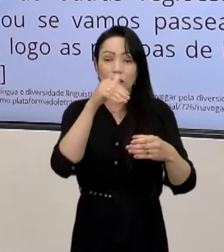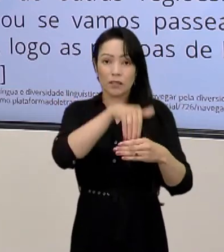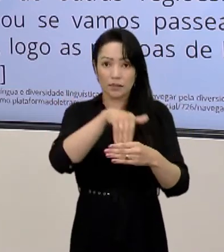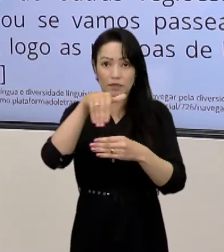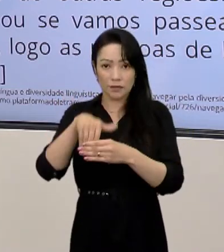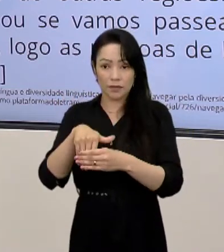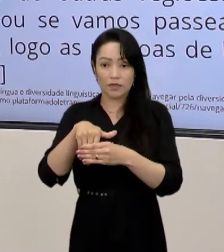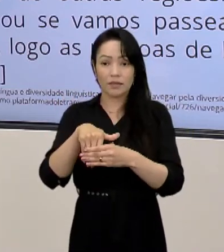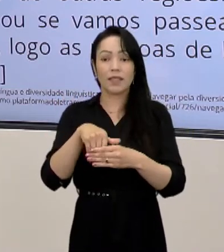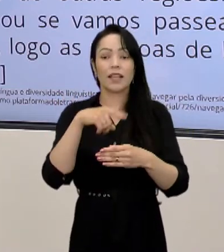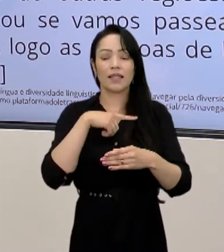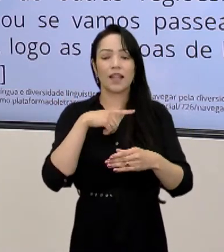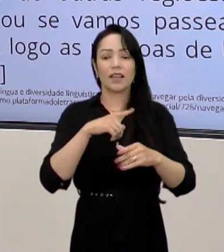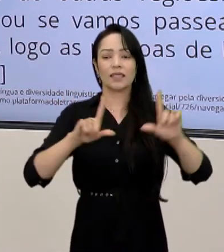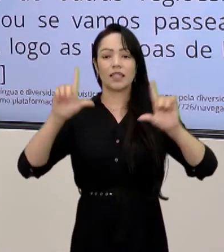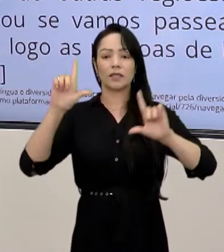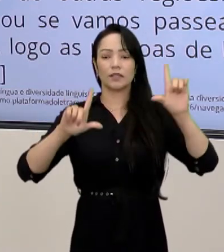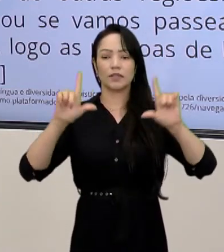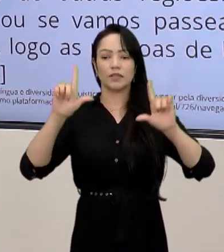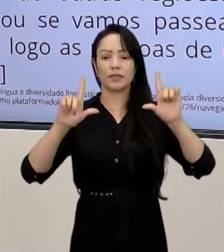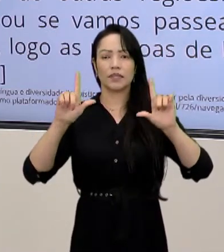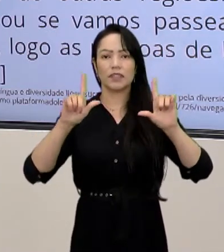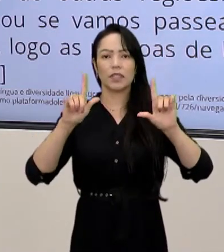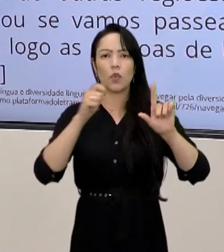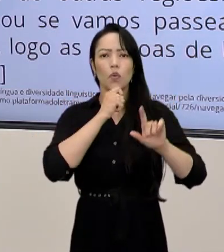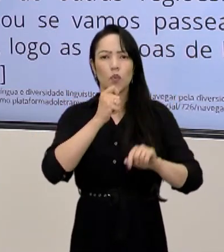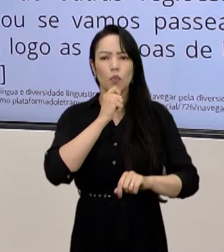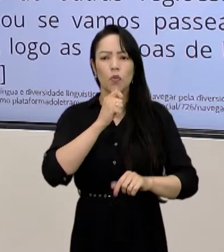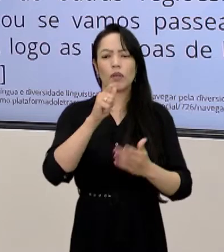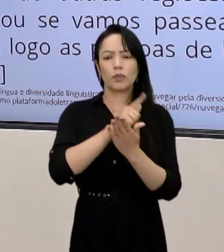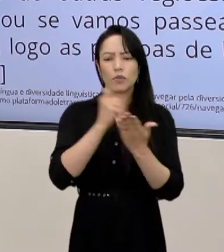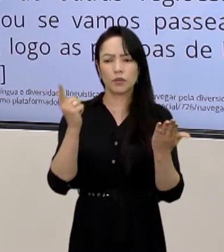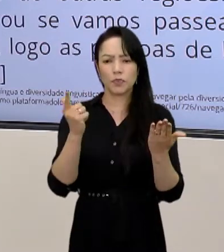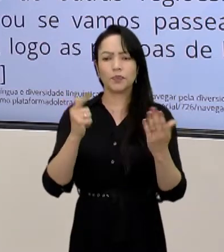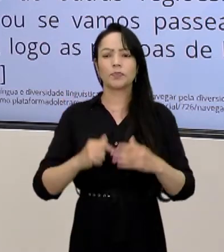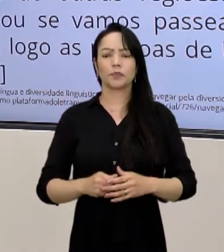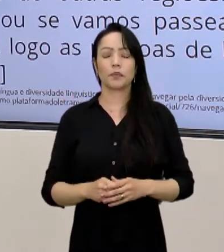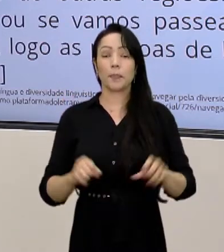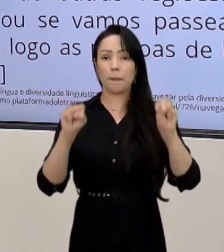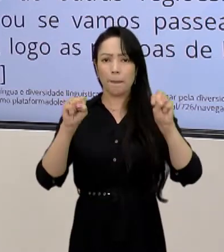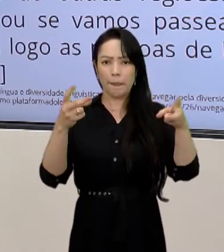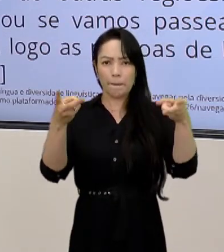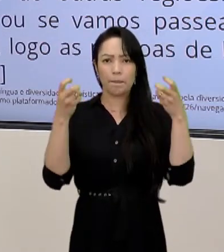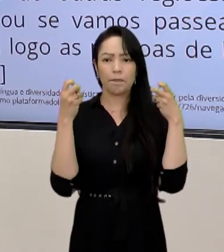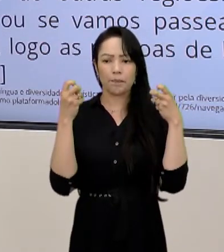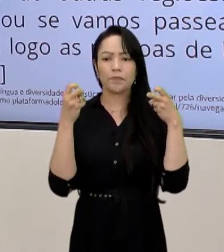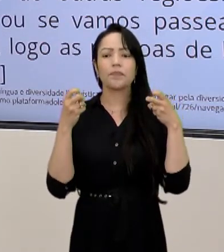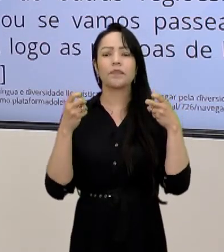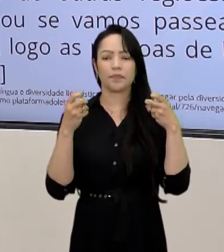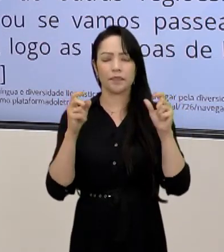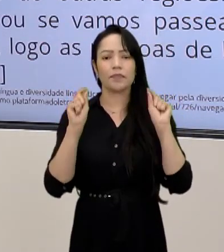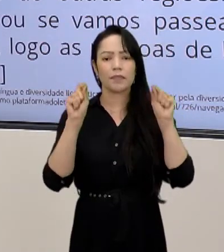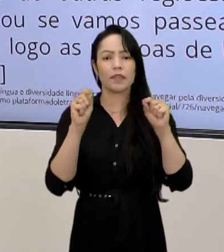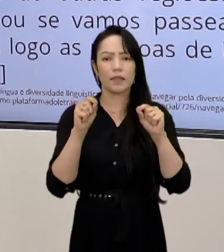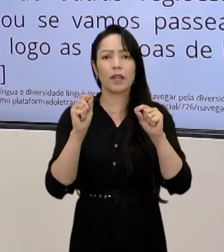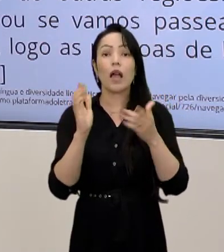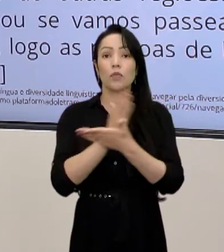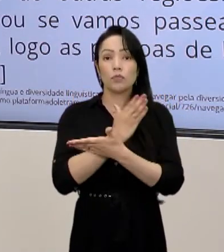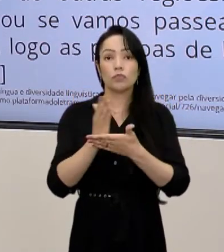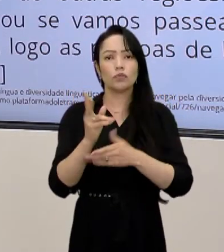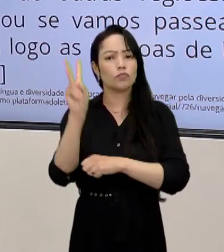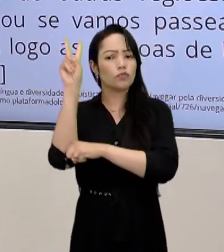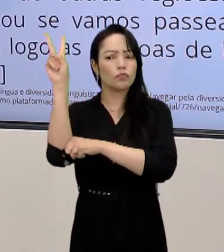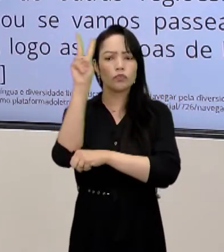mais... os televisivos, né? Mais populares, digamos assim. Vocês podem observar que alguns políticos